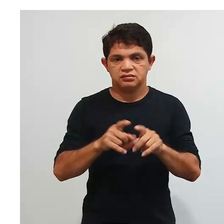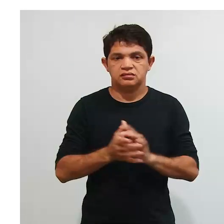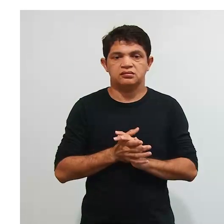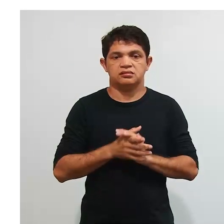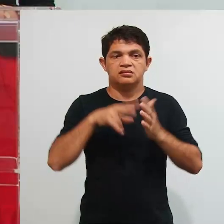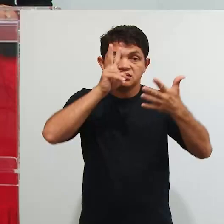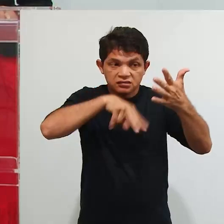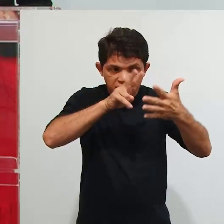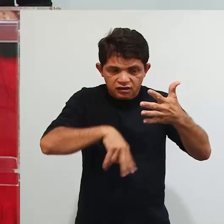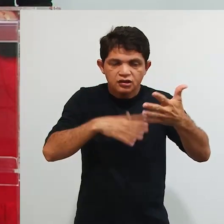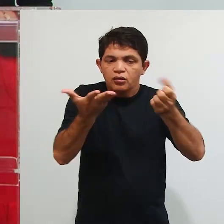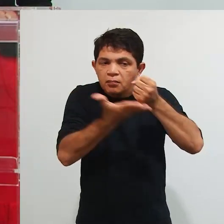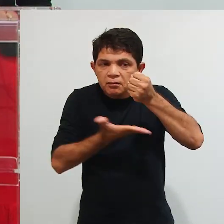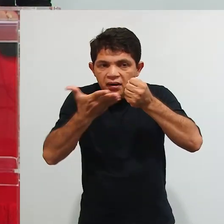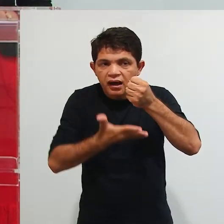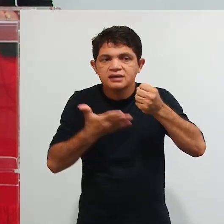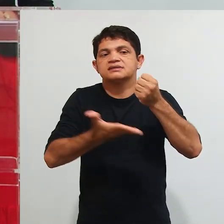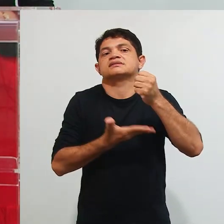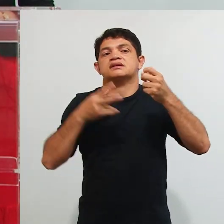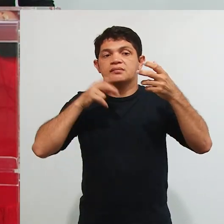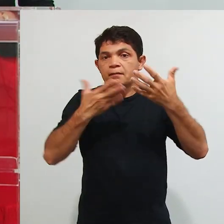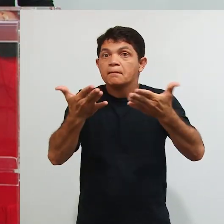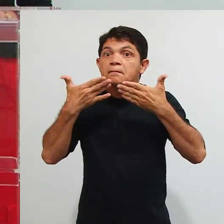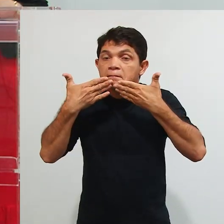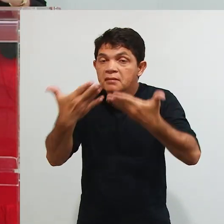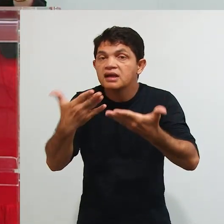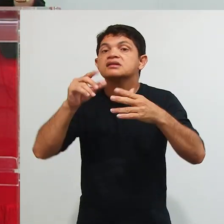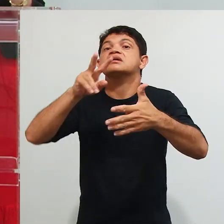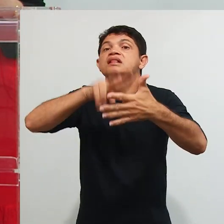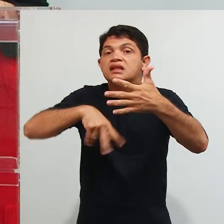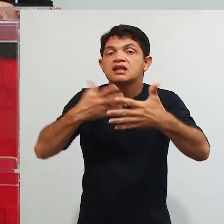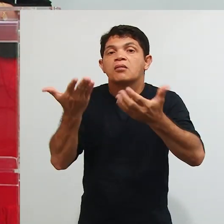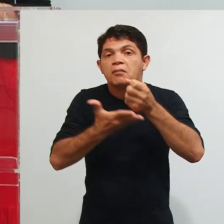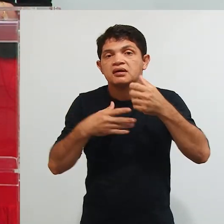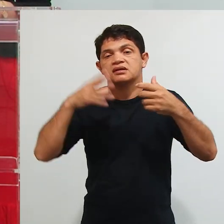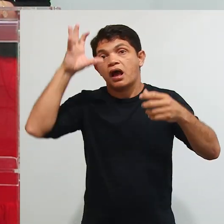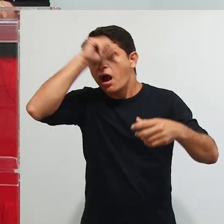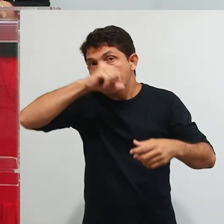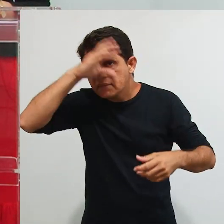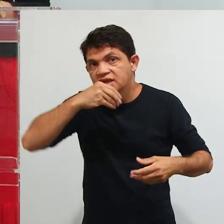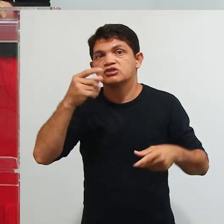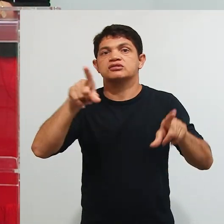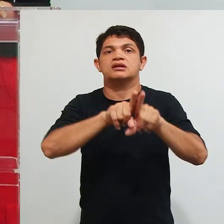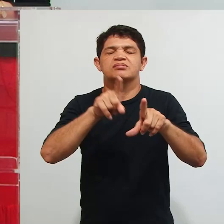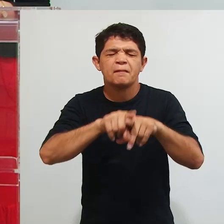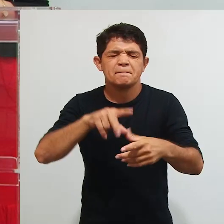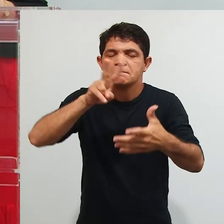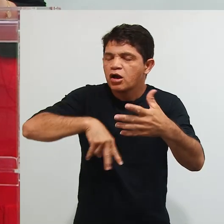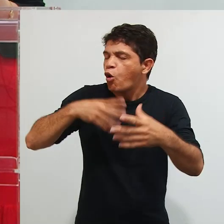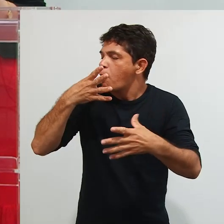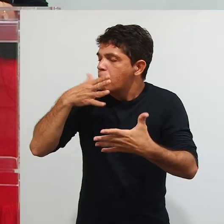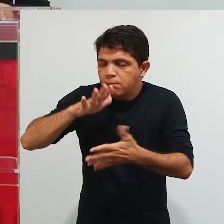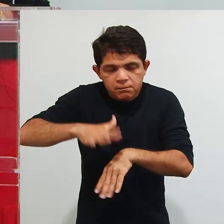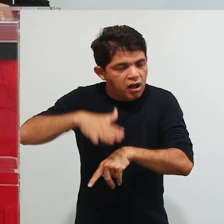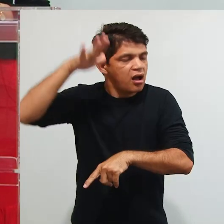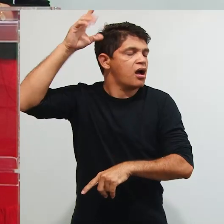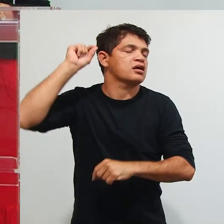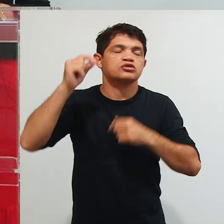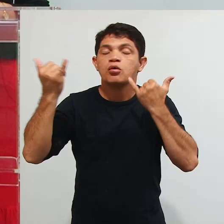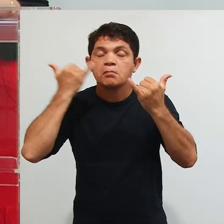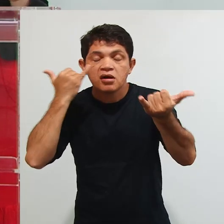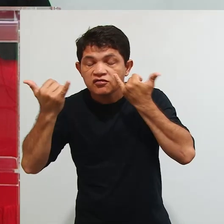Essas, então, são as nossas leituras básicas. Espero que vocês leiam, que vocês aprendam,